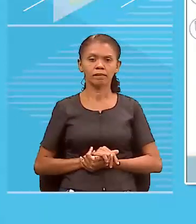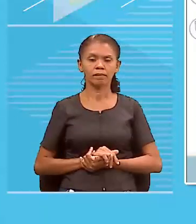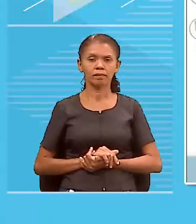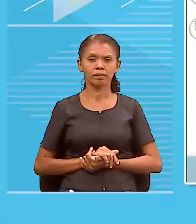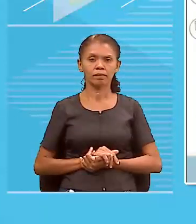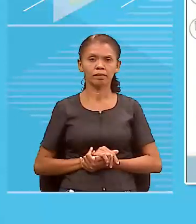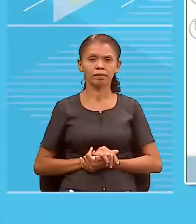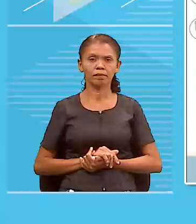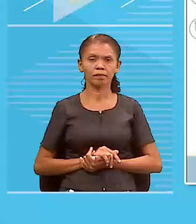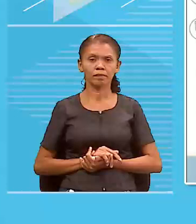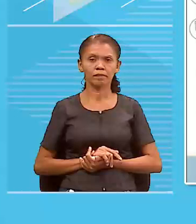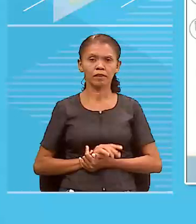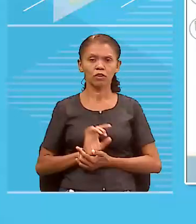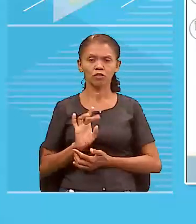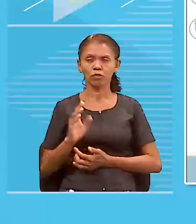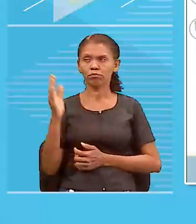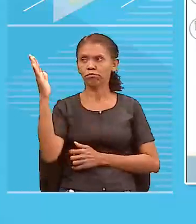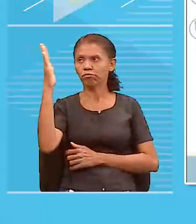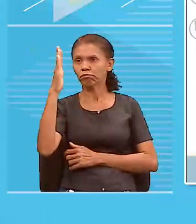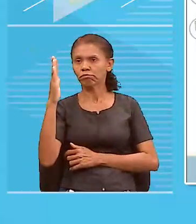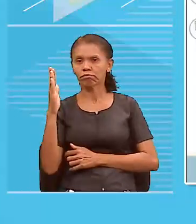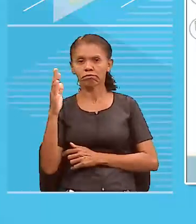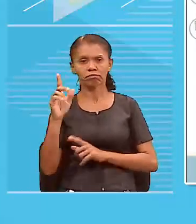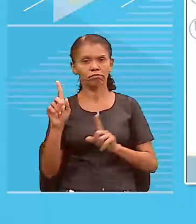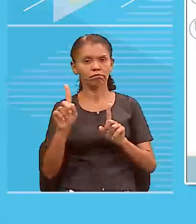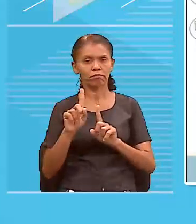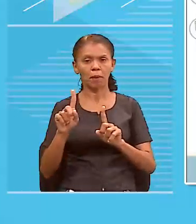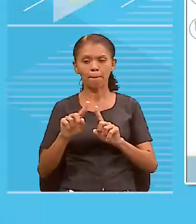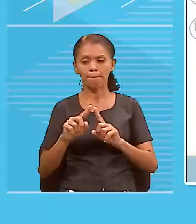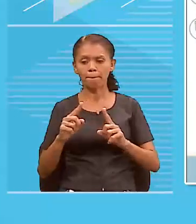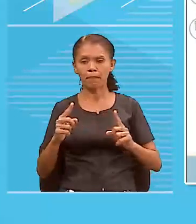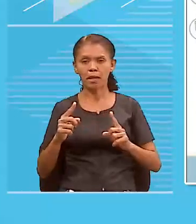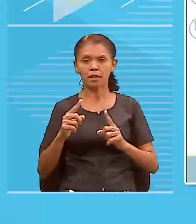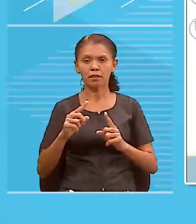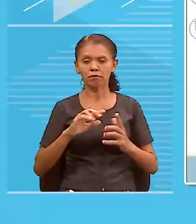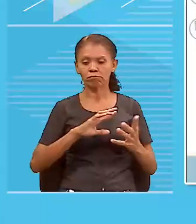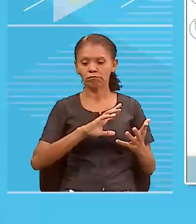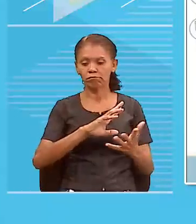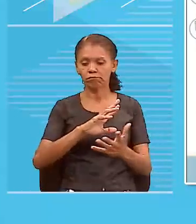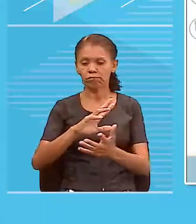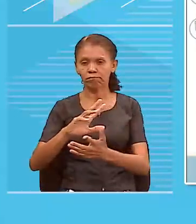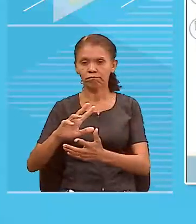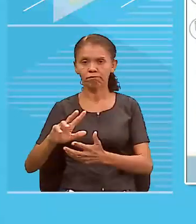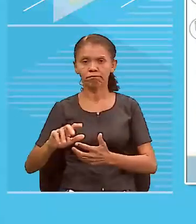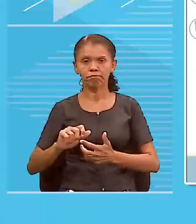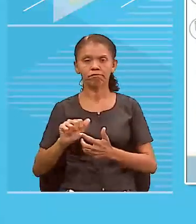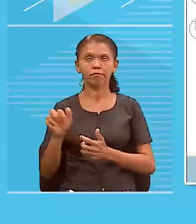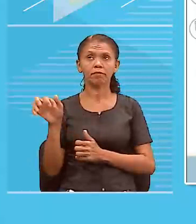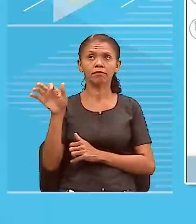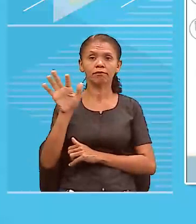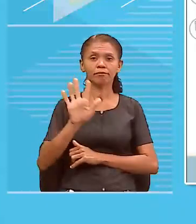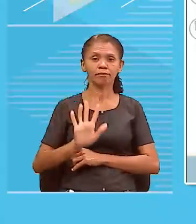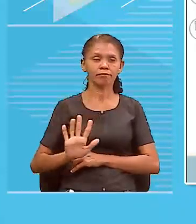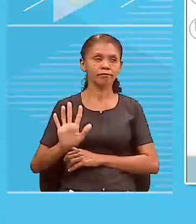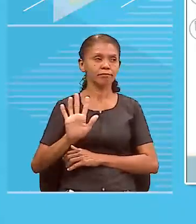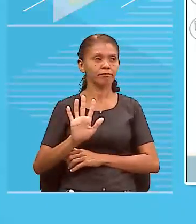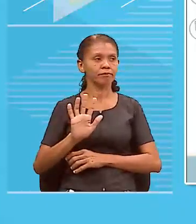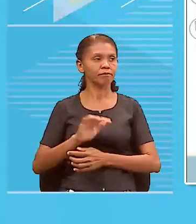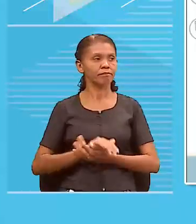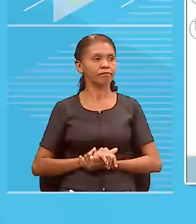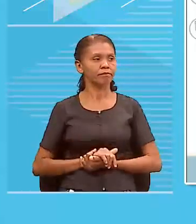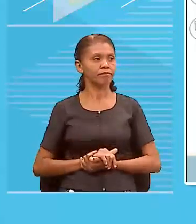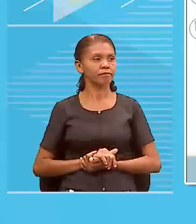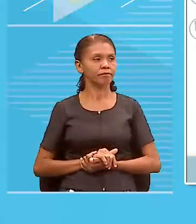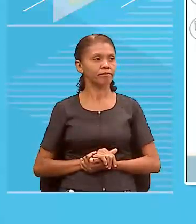não só de Brasil mas também de mundo só vocês terem uma ideia então tá aqui ó a